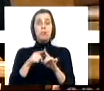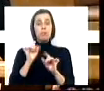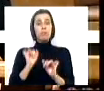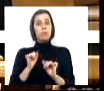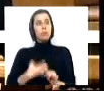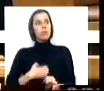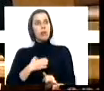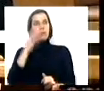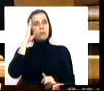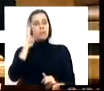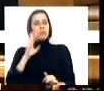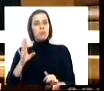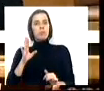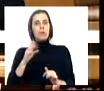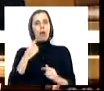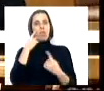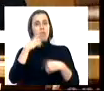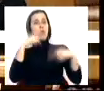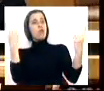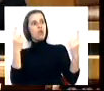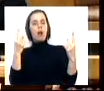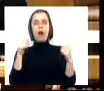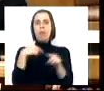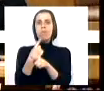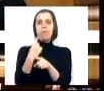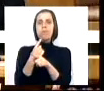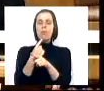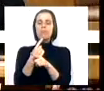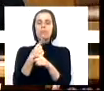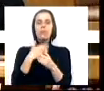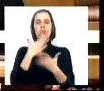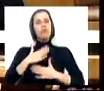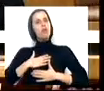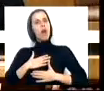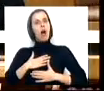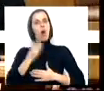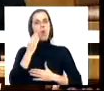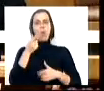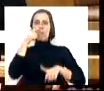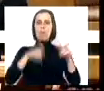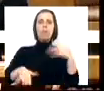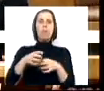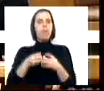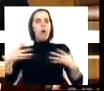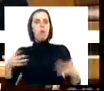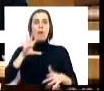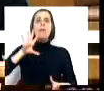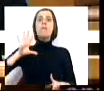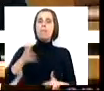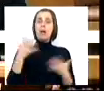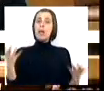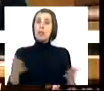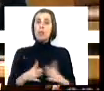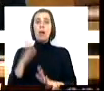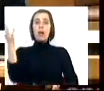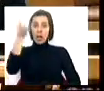sua dimensão de nos retratar e de também nos construir como povo e como país.